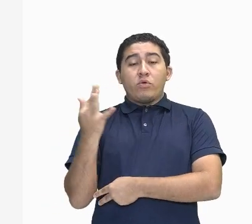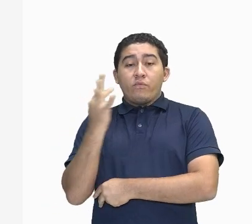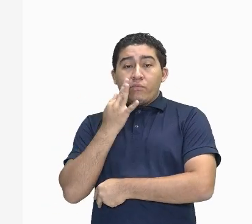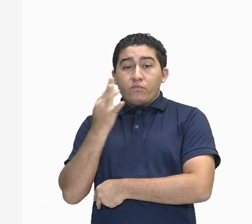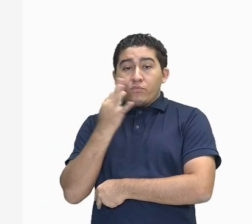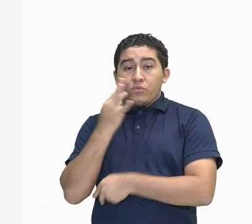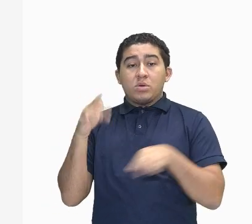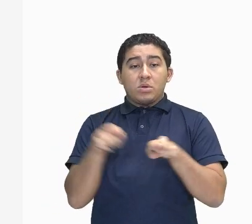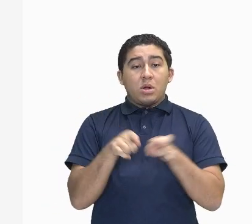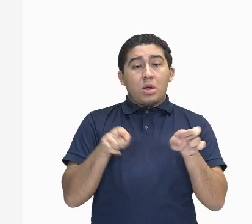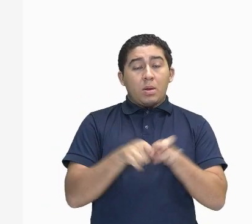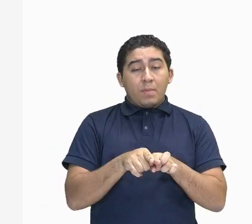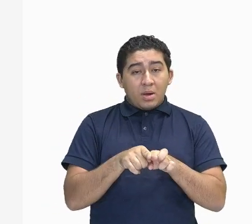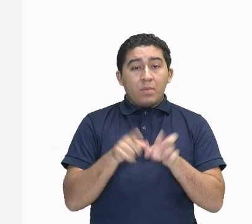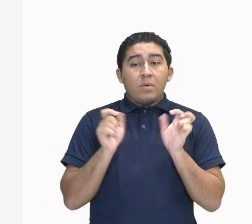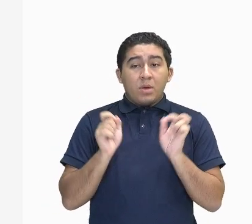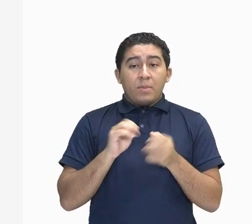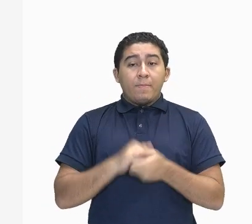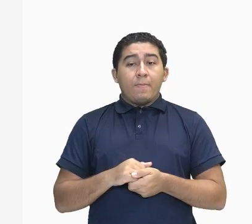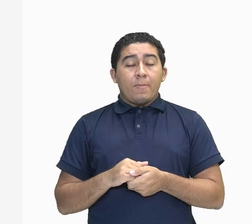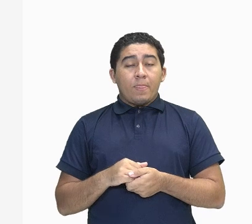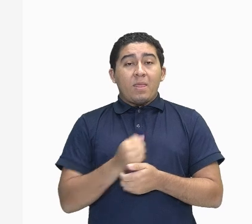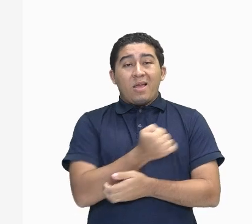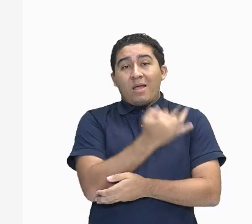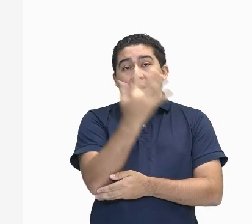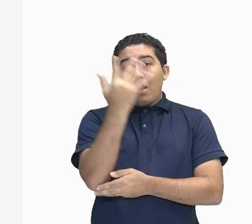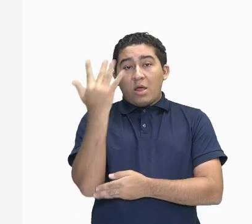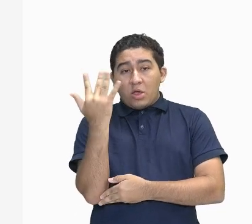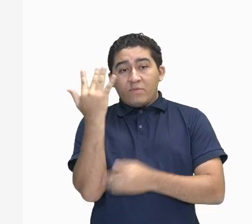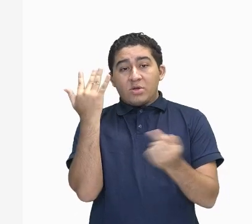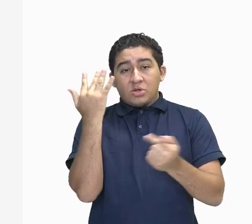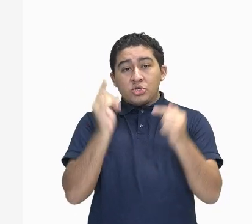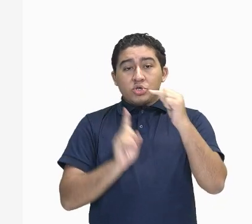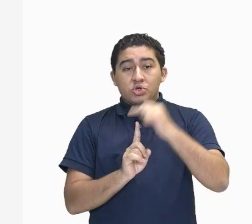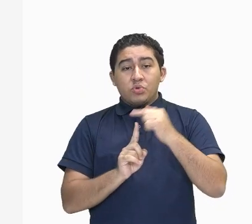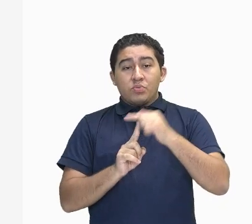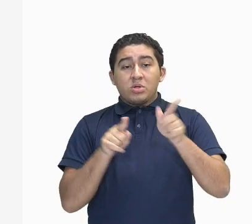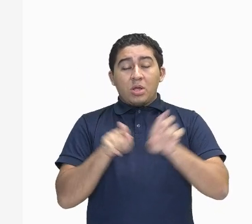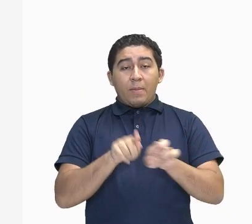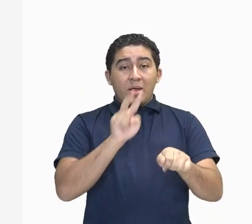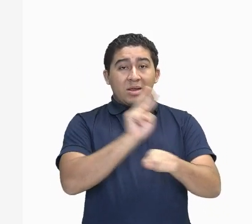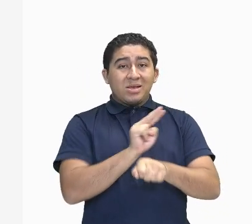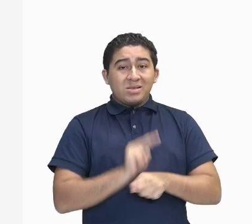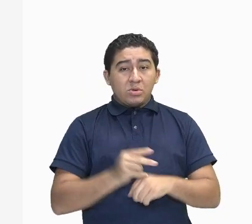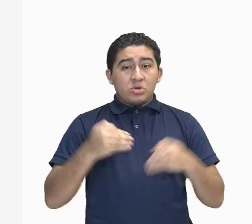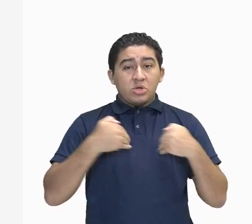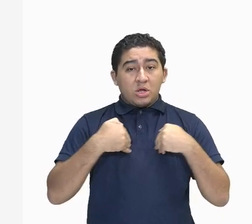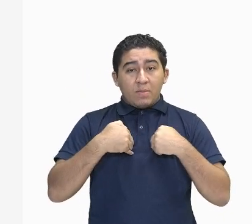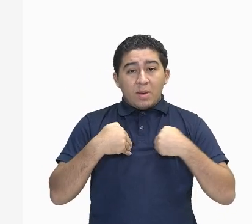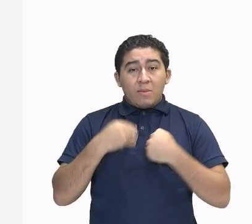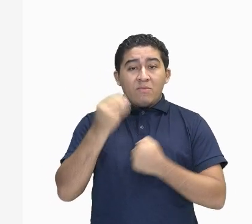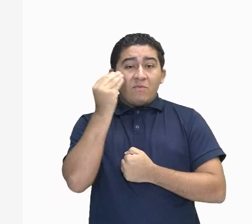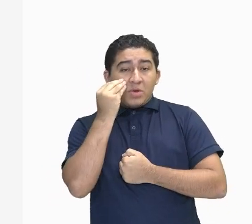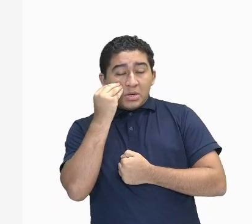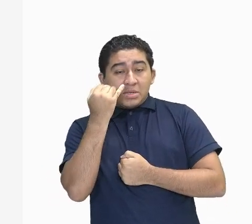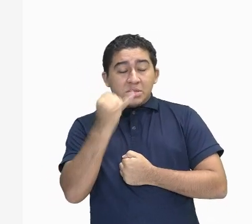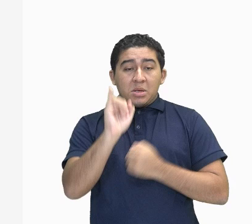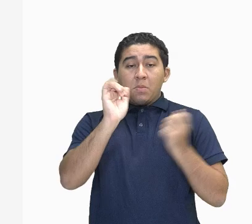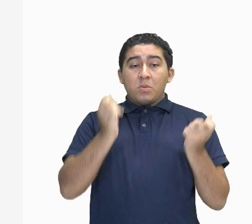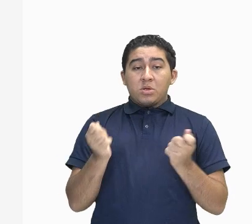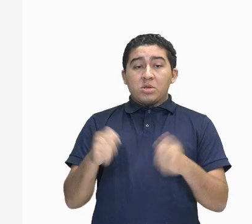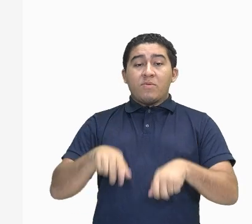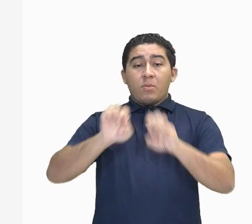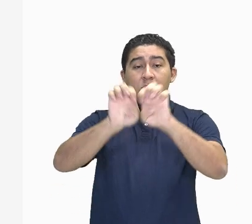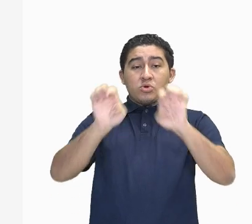frutíferas, espécies florestais e criação de animais, simulando o quê? Uma